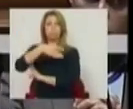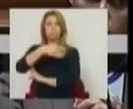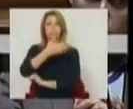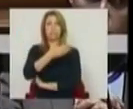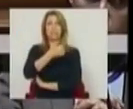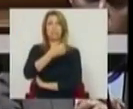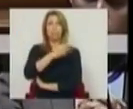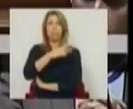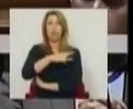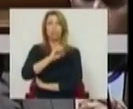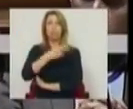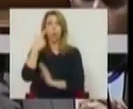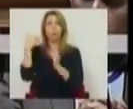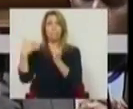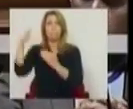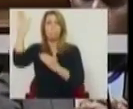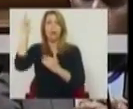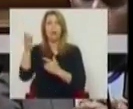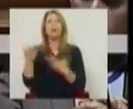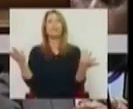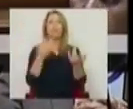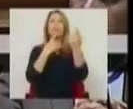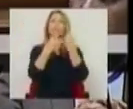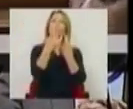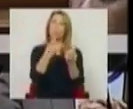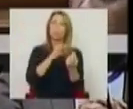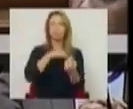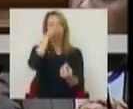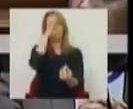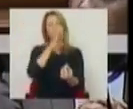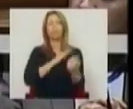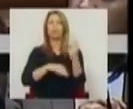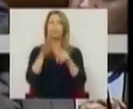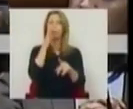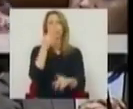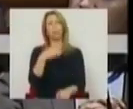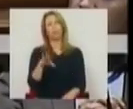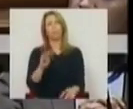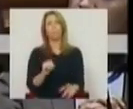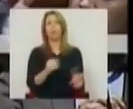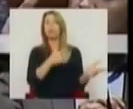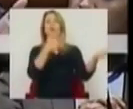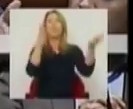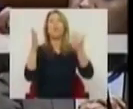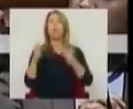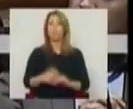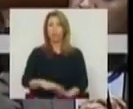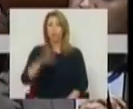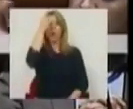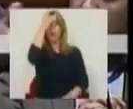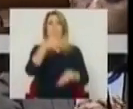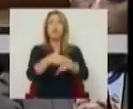euros. E a pergunta que eu lhe faço, Sr. Ministro e Srs. Deputados do Partido Socialista, é onde é que está o parecer prévio,